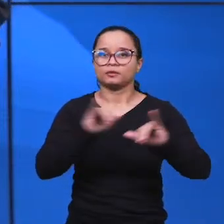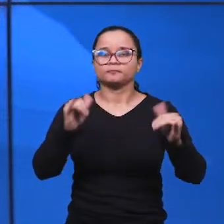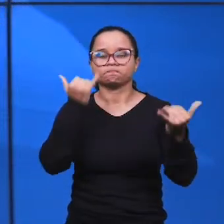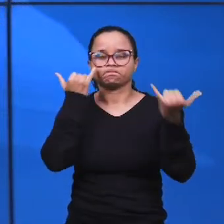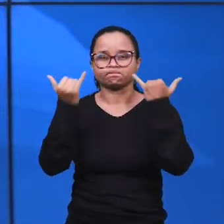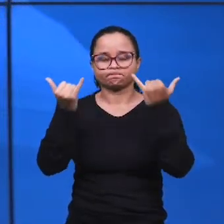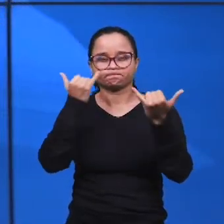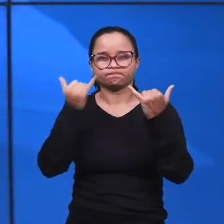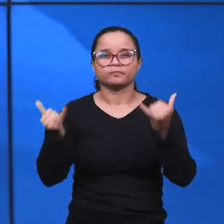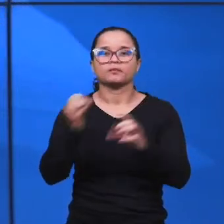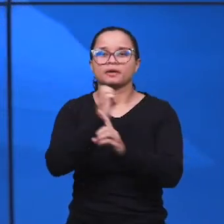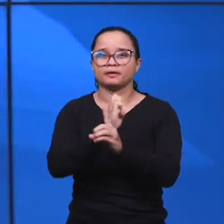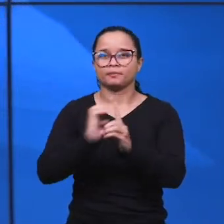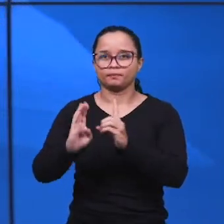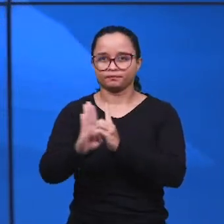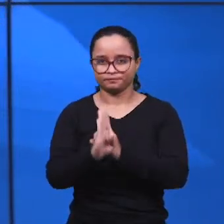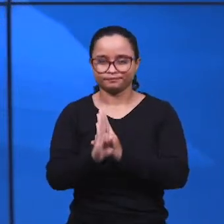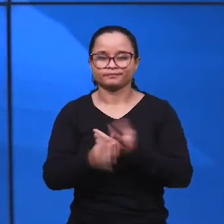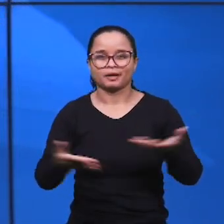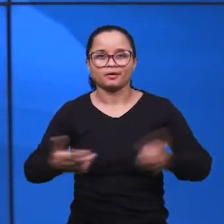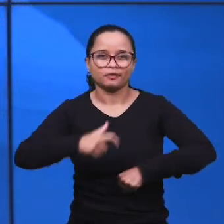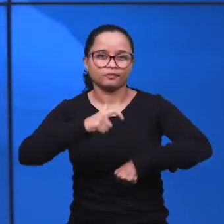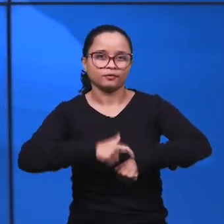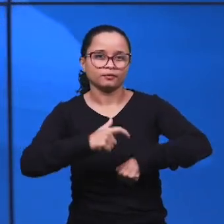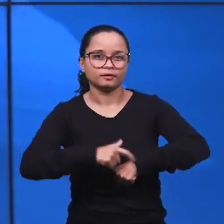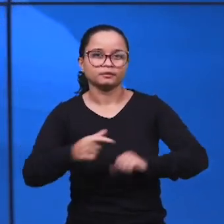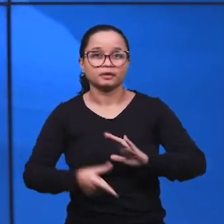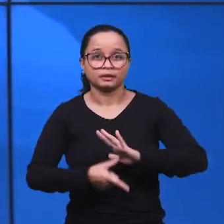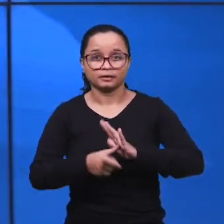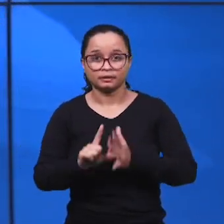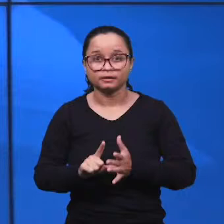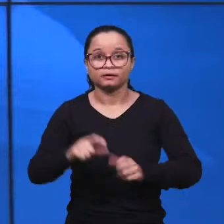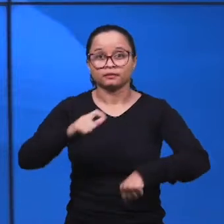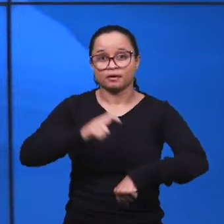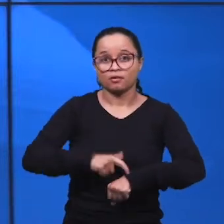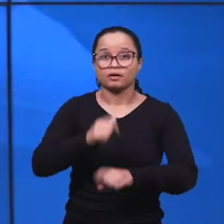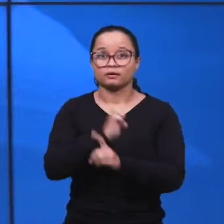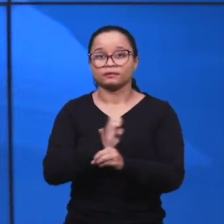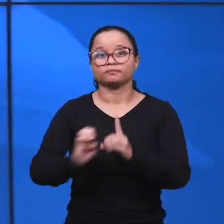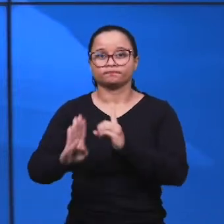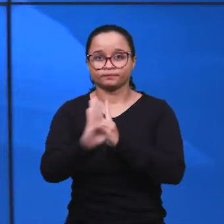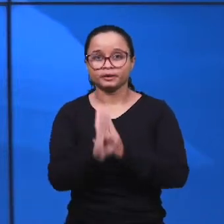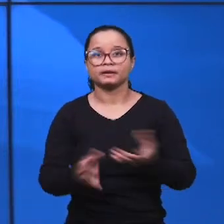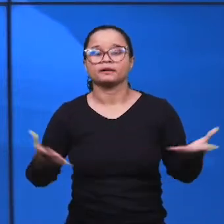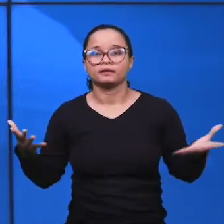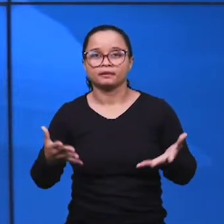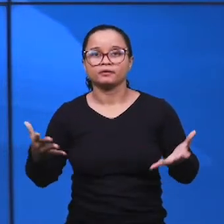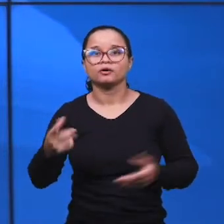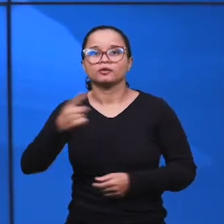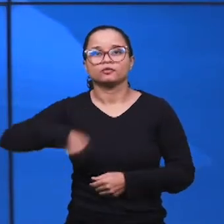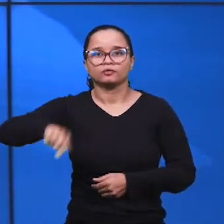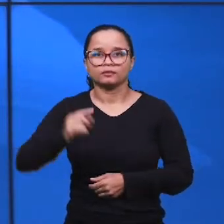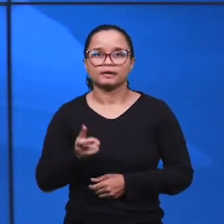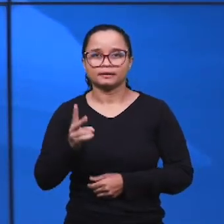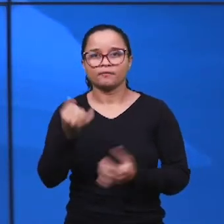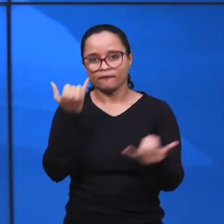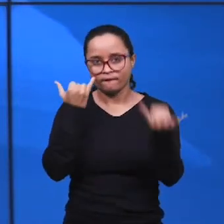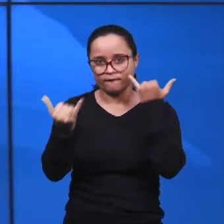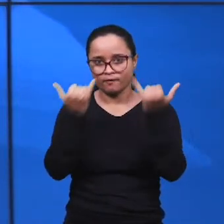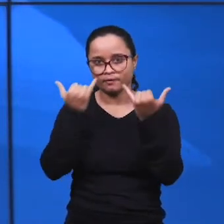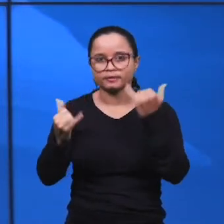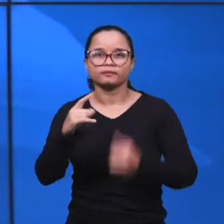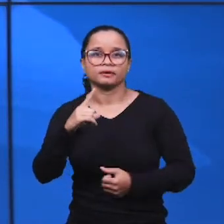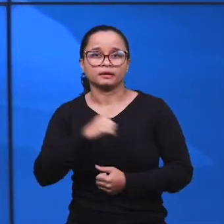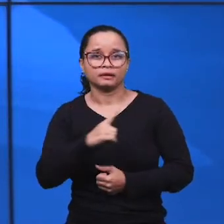Bíblica Dominical. Neste momento, antes do horário da Escola Bíblica, nós trazemos sempre aqui algumas informações